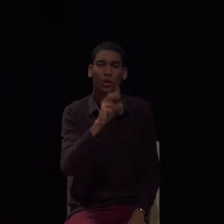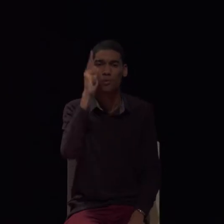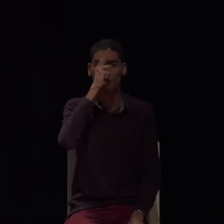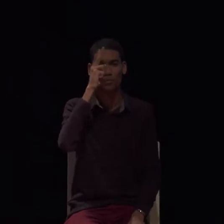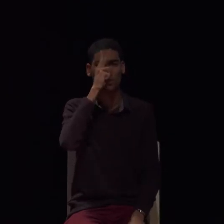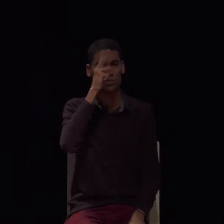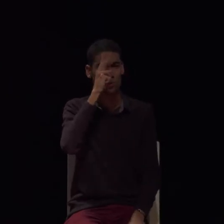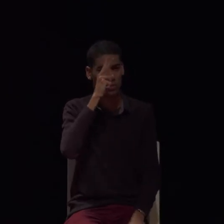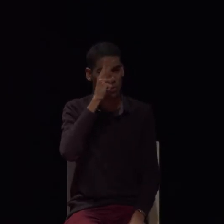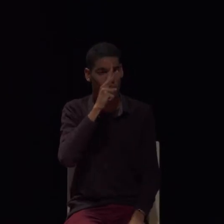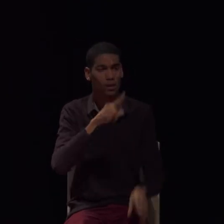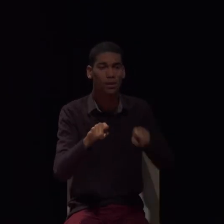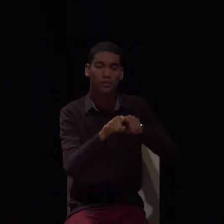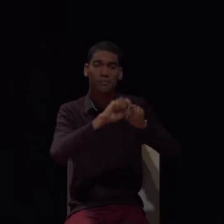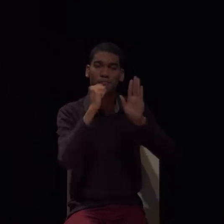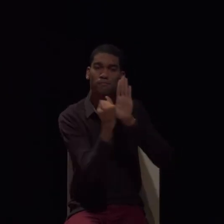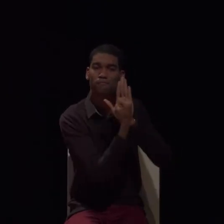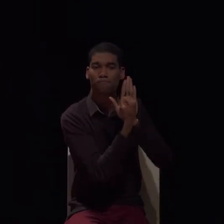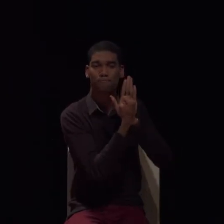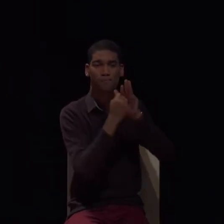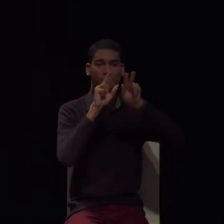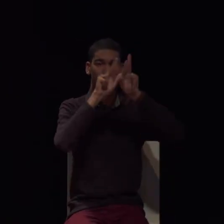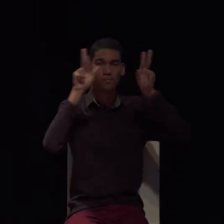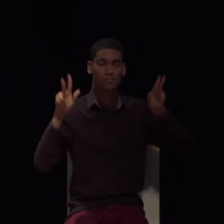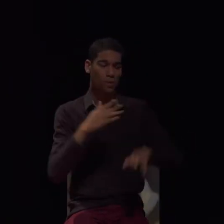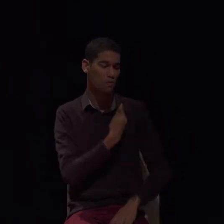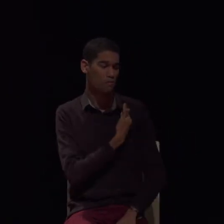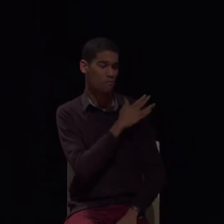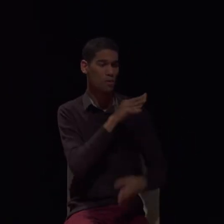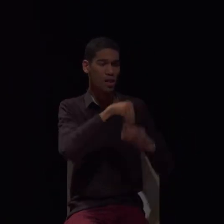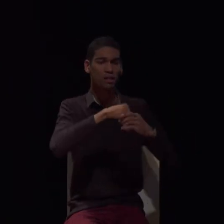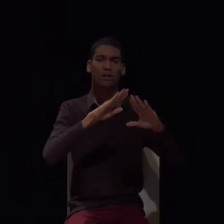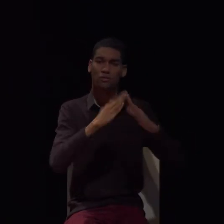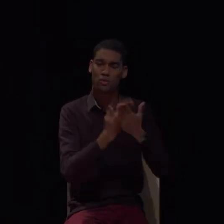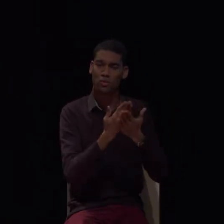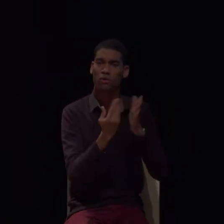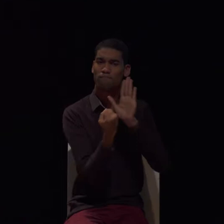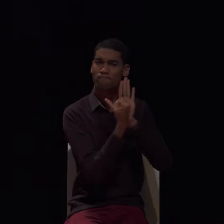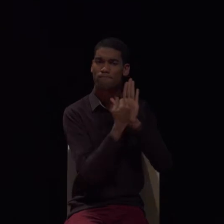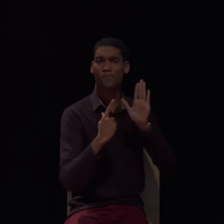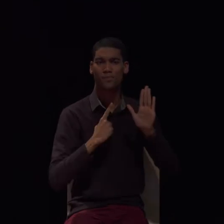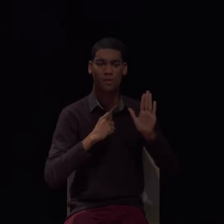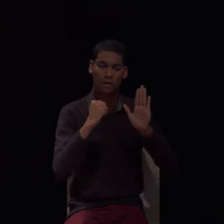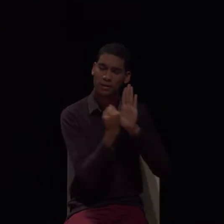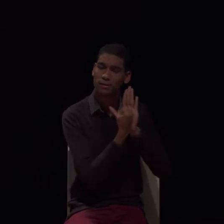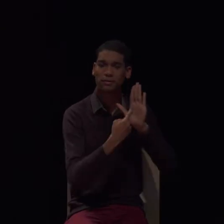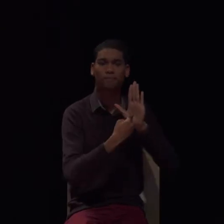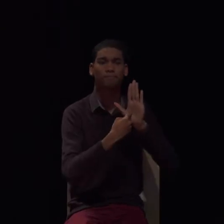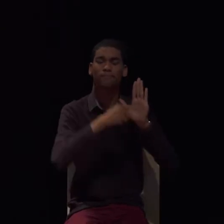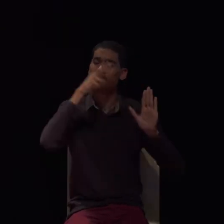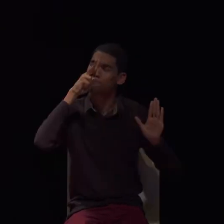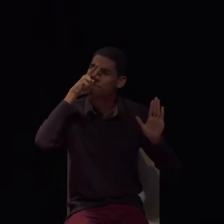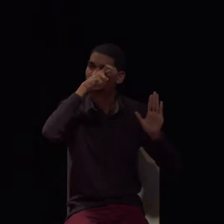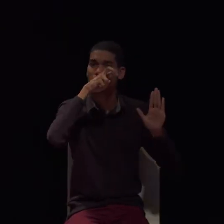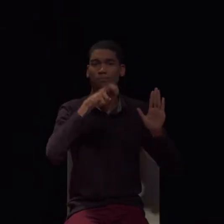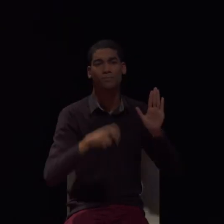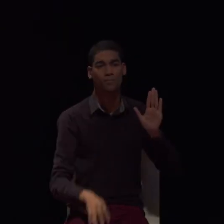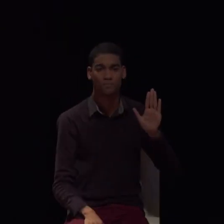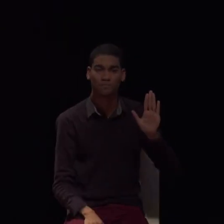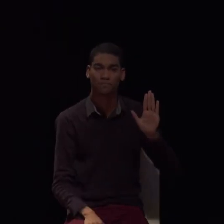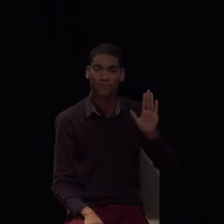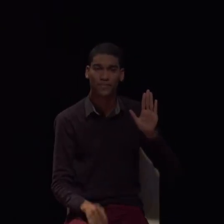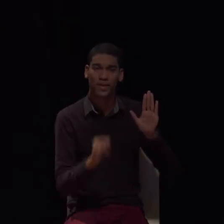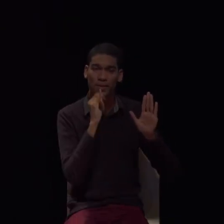manifestação uma marca do racismo escolar e essas marcas são muito profundas e